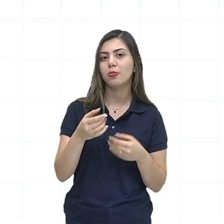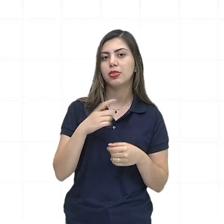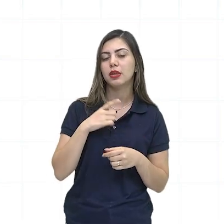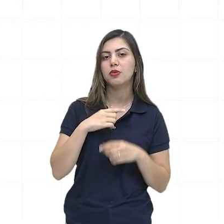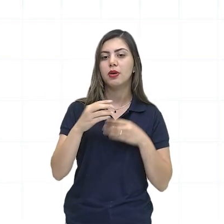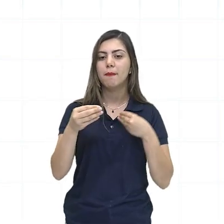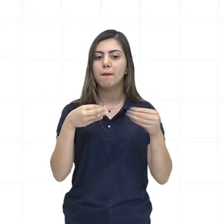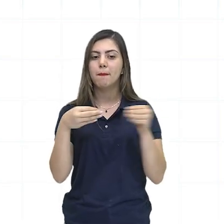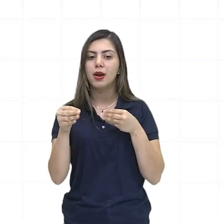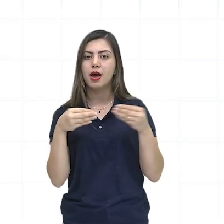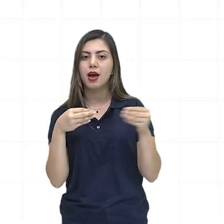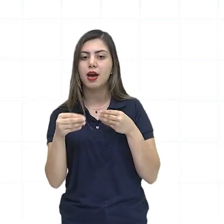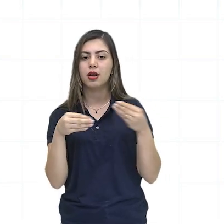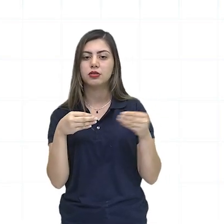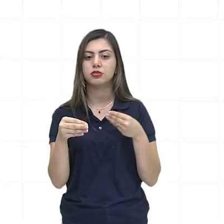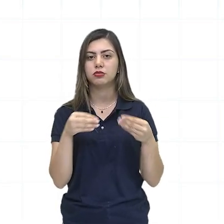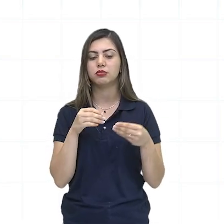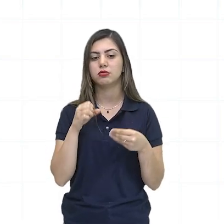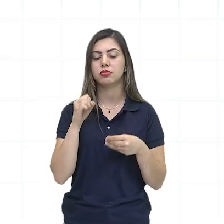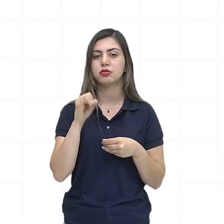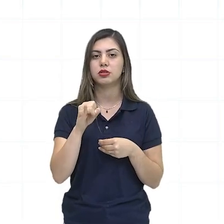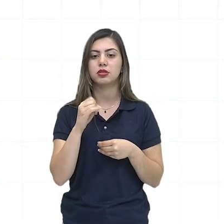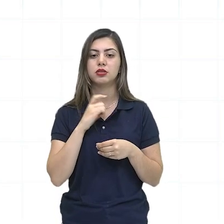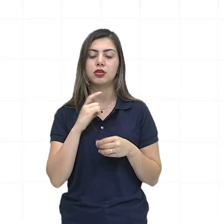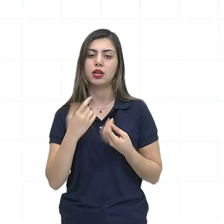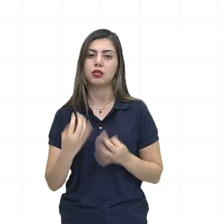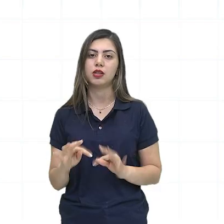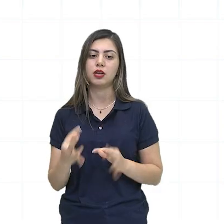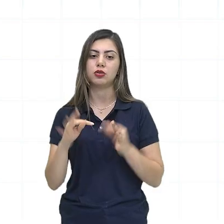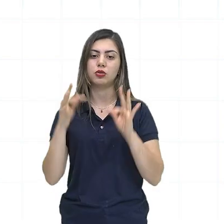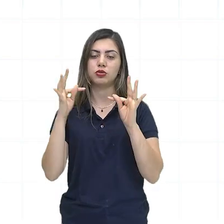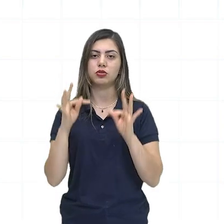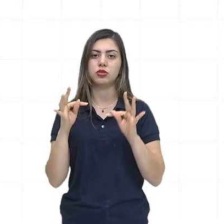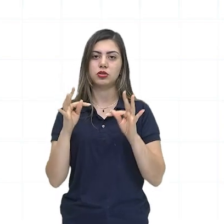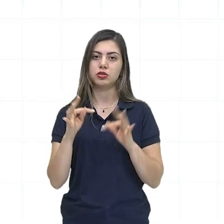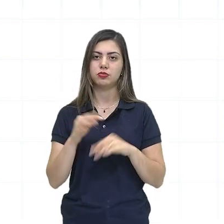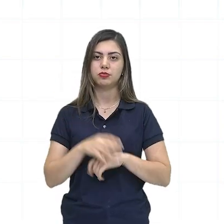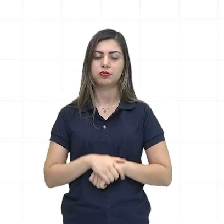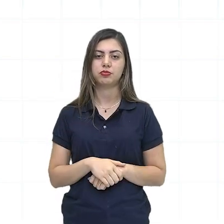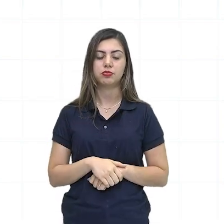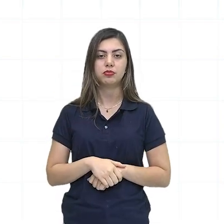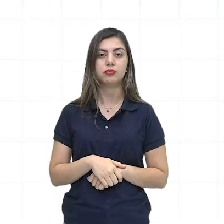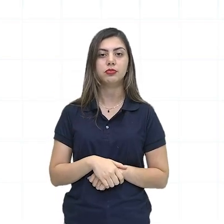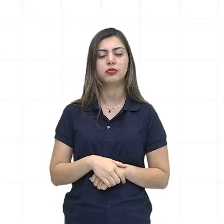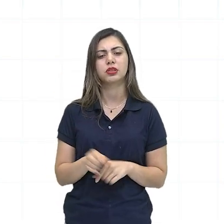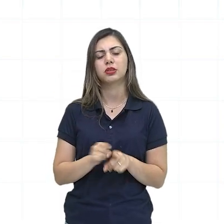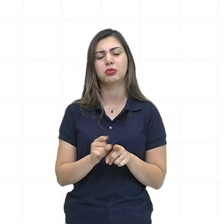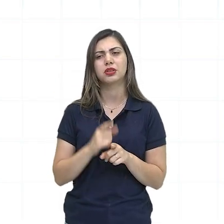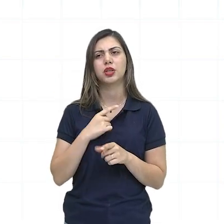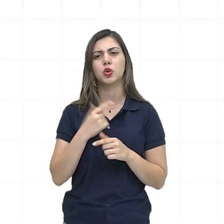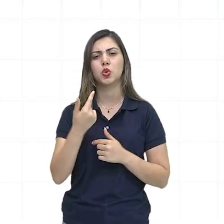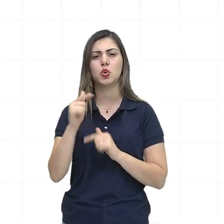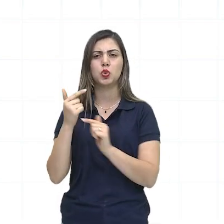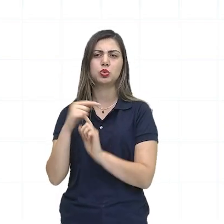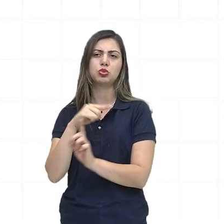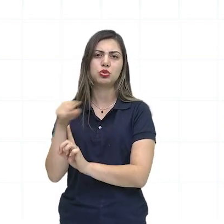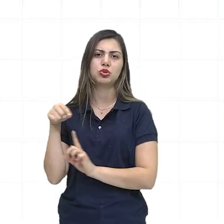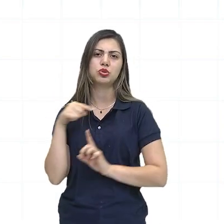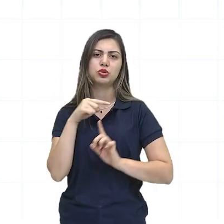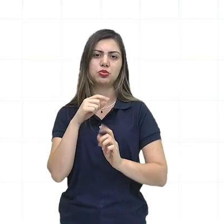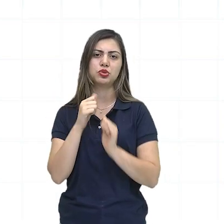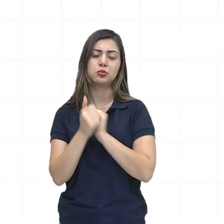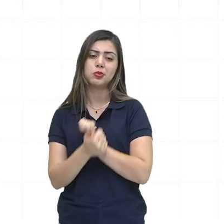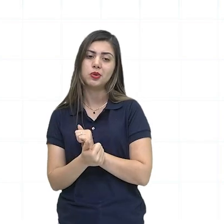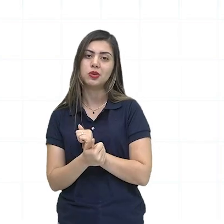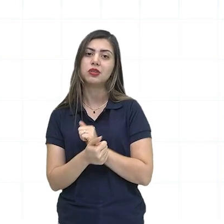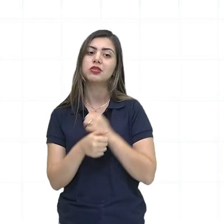alvos são eletrônicos ou plásticos, tá bom? E assim como todas as outras modalidades, o dardo também